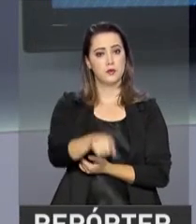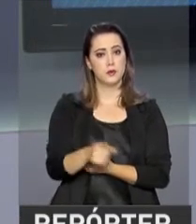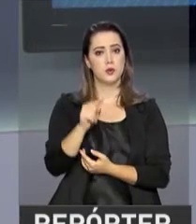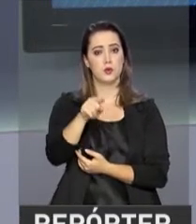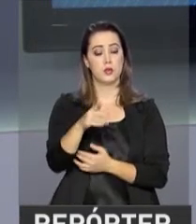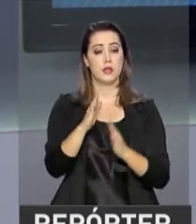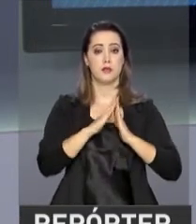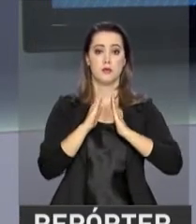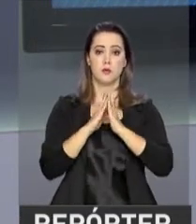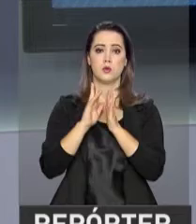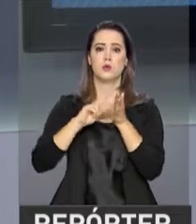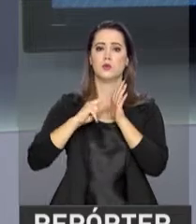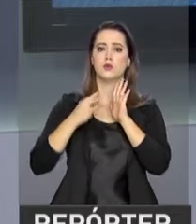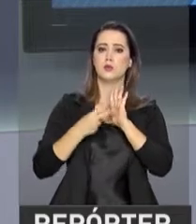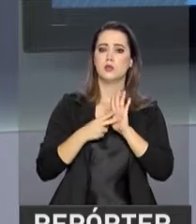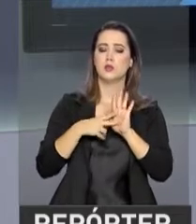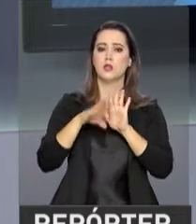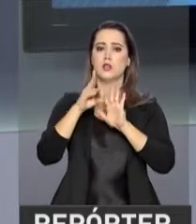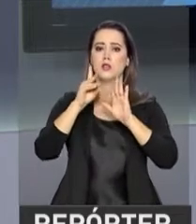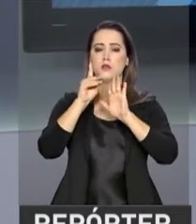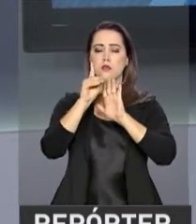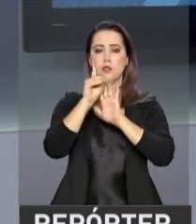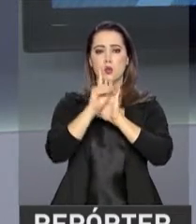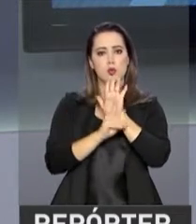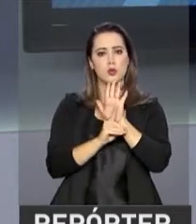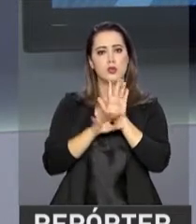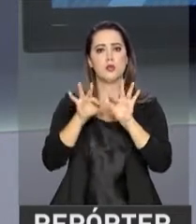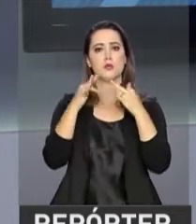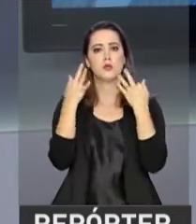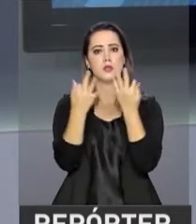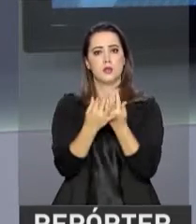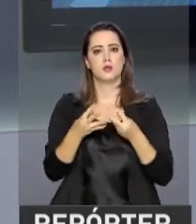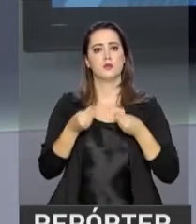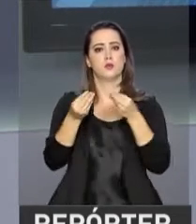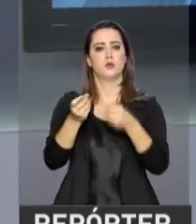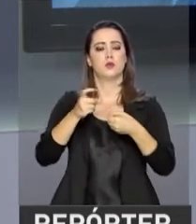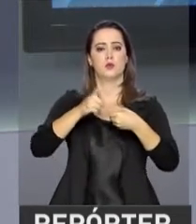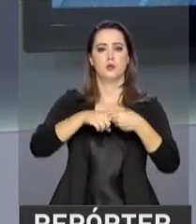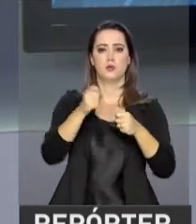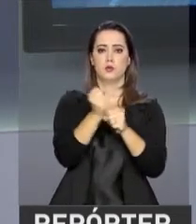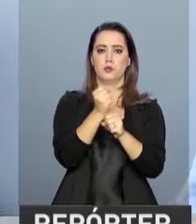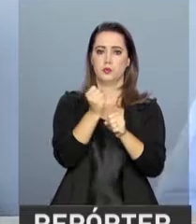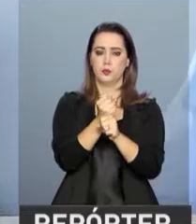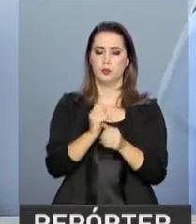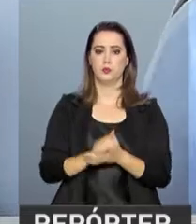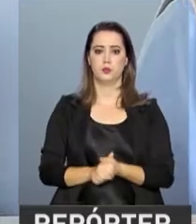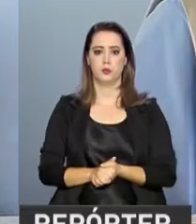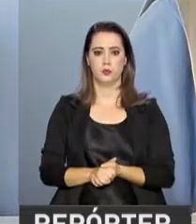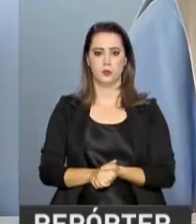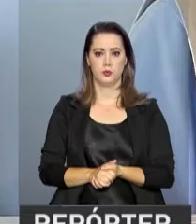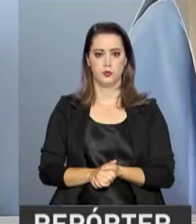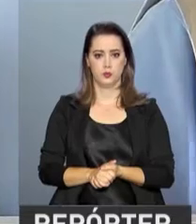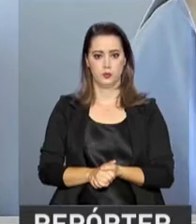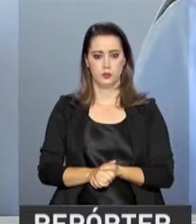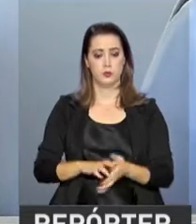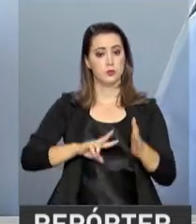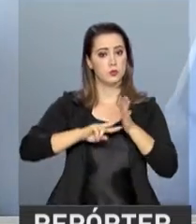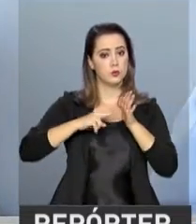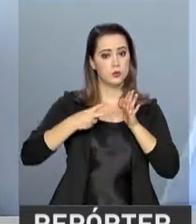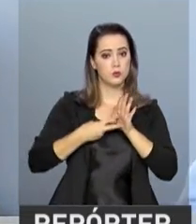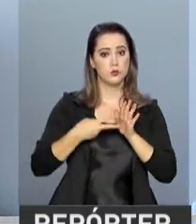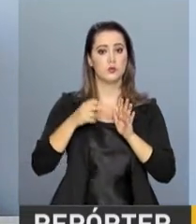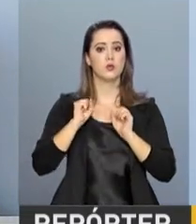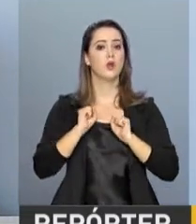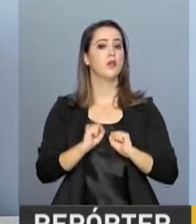essas moradias representam dignidade às famílias e garantem a retomada de obras significa a possibilidade